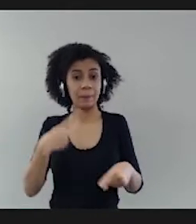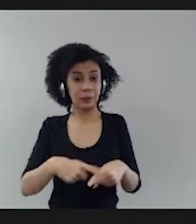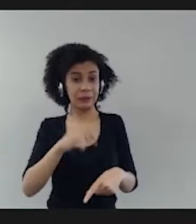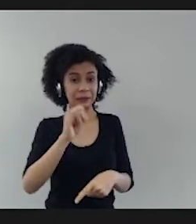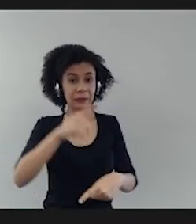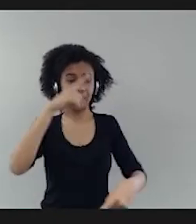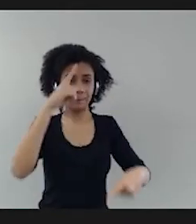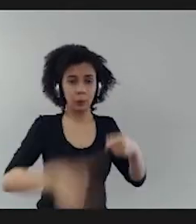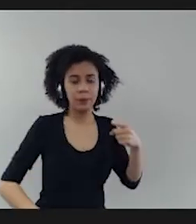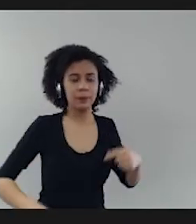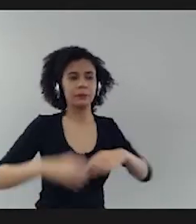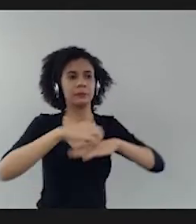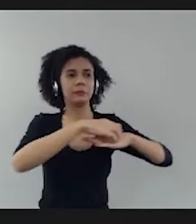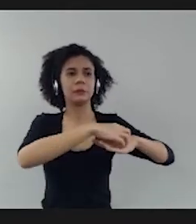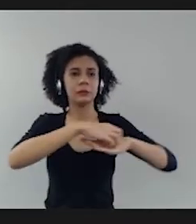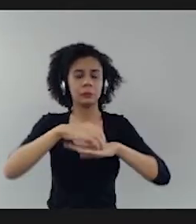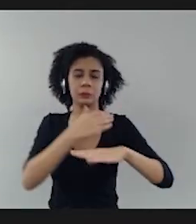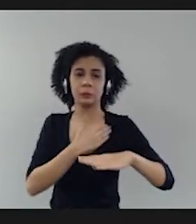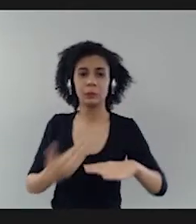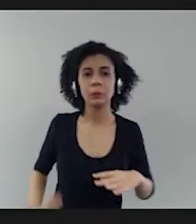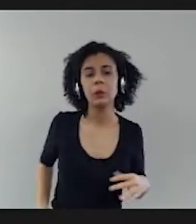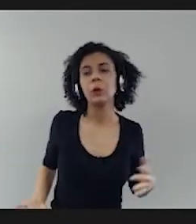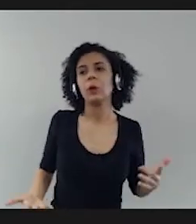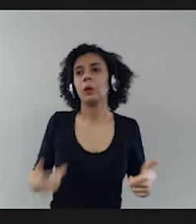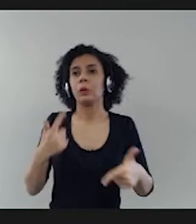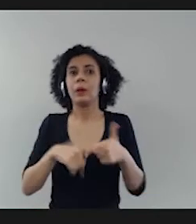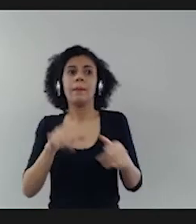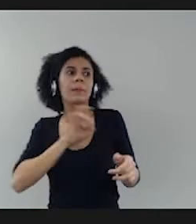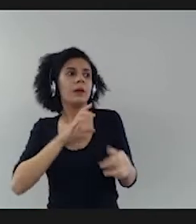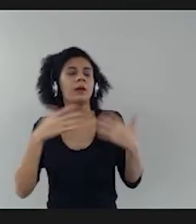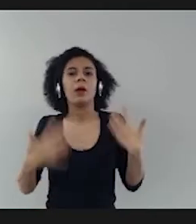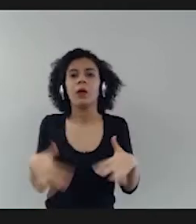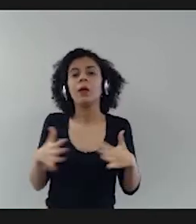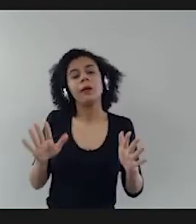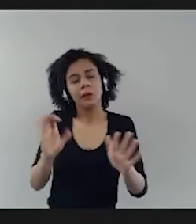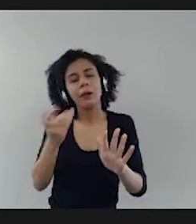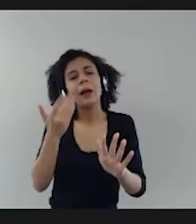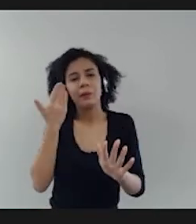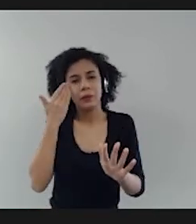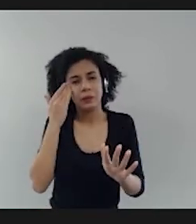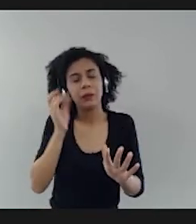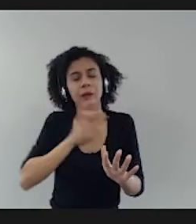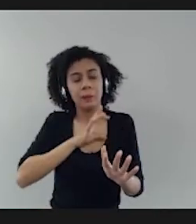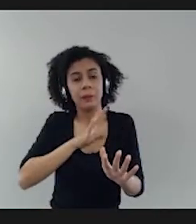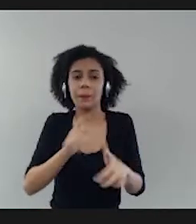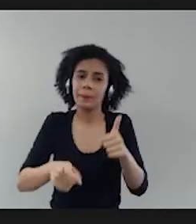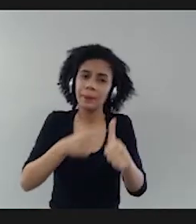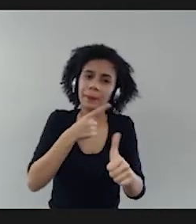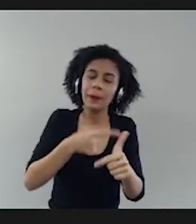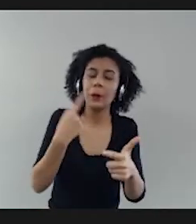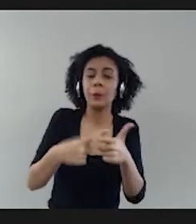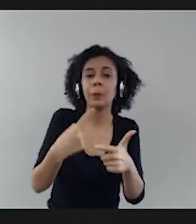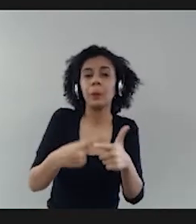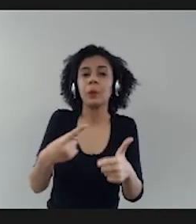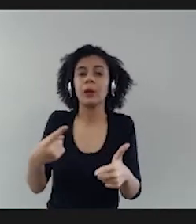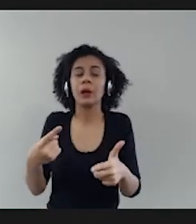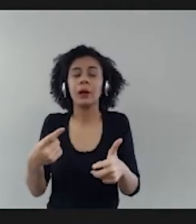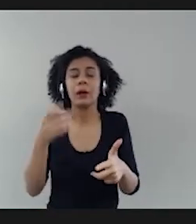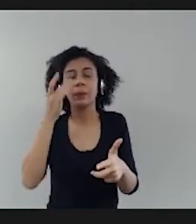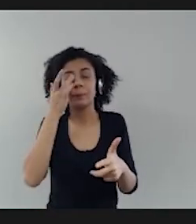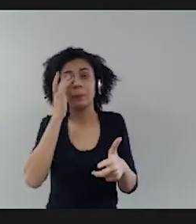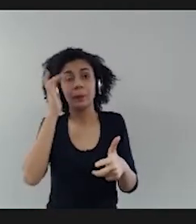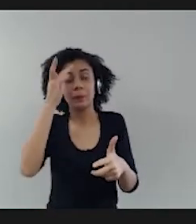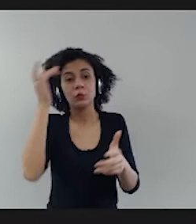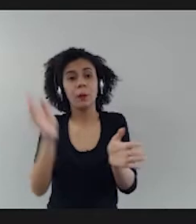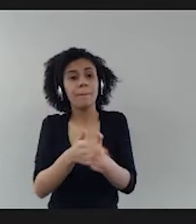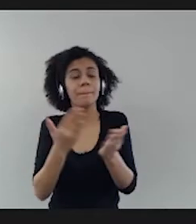parar de usar o transporte público porque a gente está com medo, e faz todo sentido estar com medo, primeiro, as pessoas que são